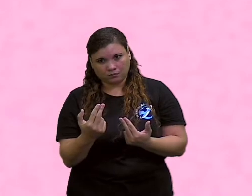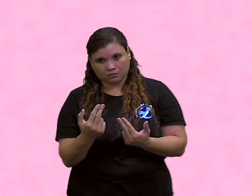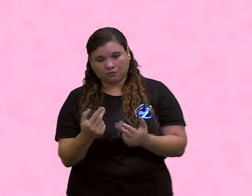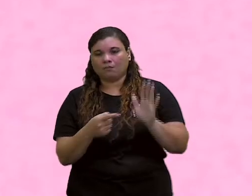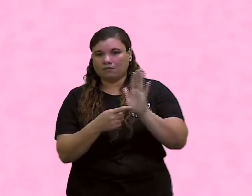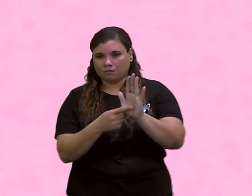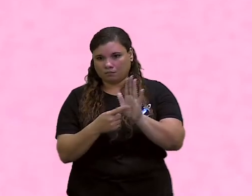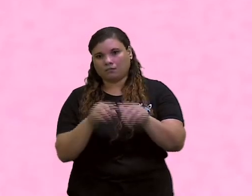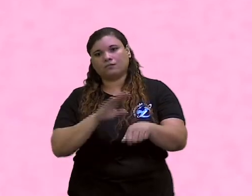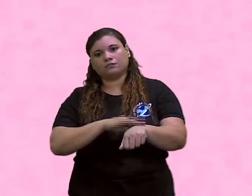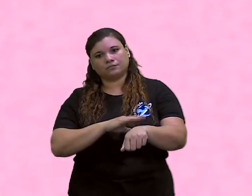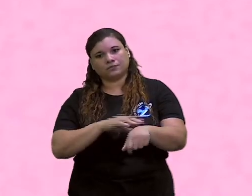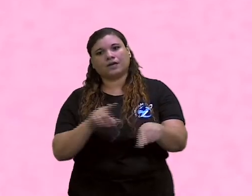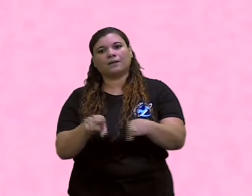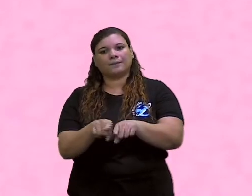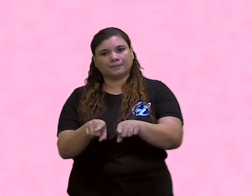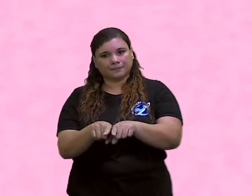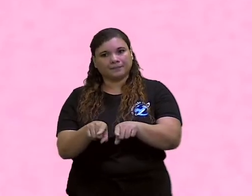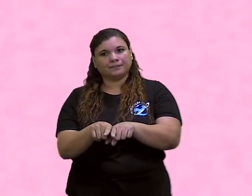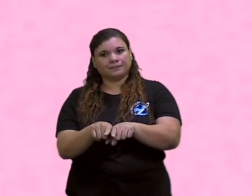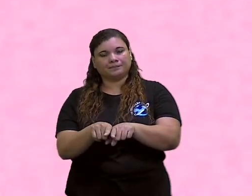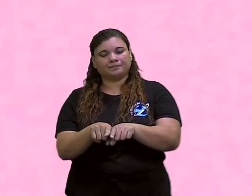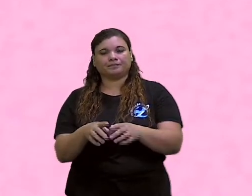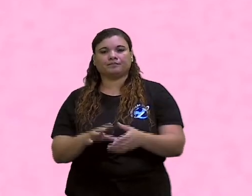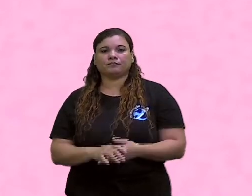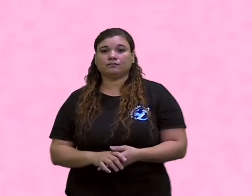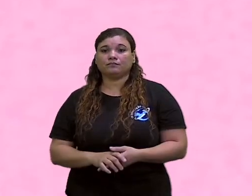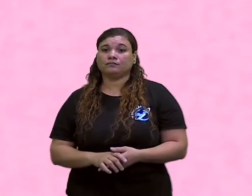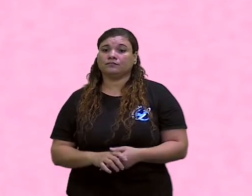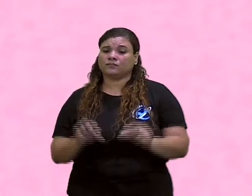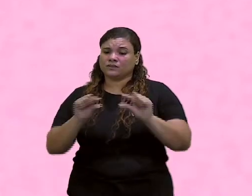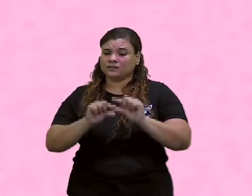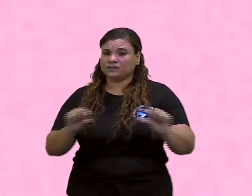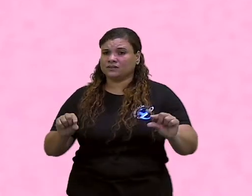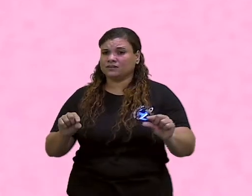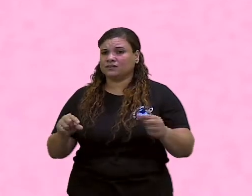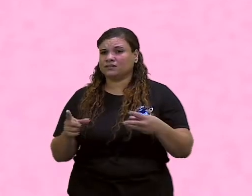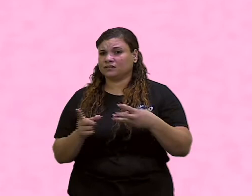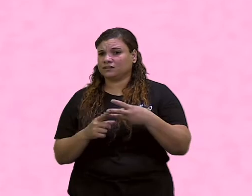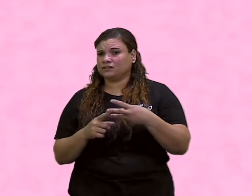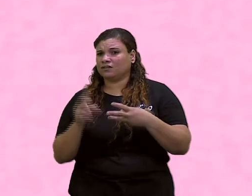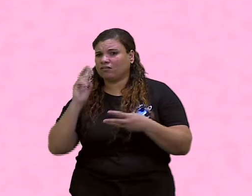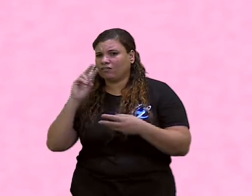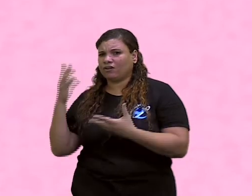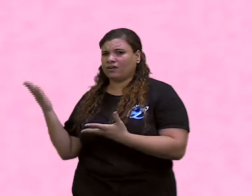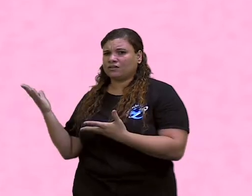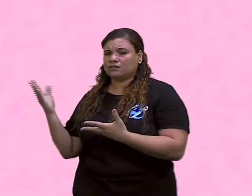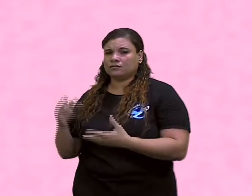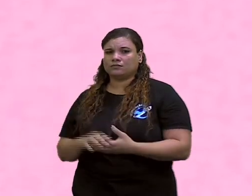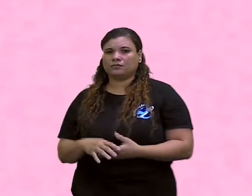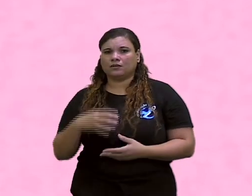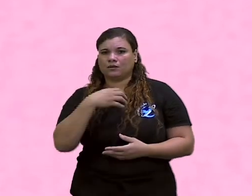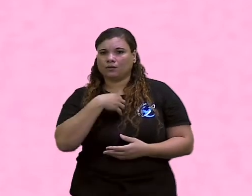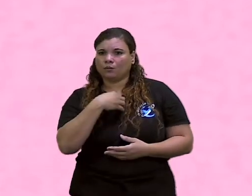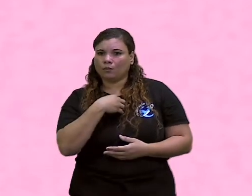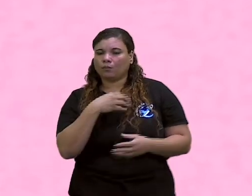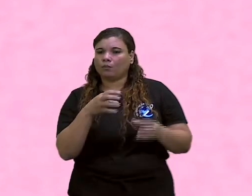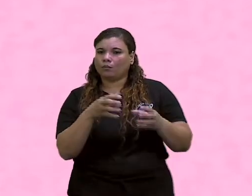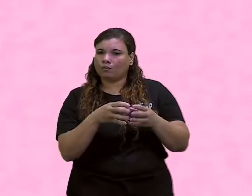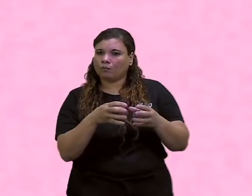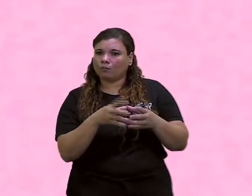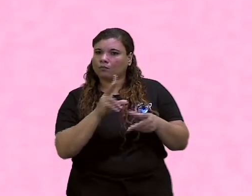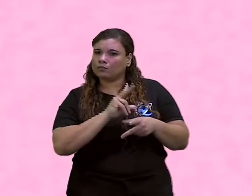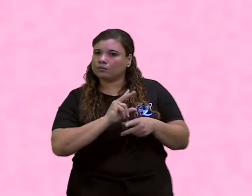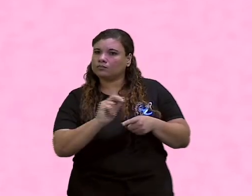aí. E ele também pode aparecer no final, como foi o exemplo anterior, né? Meu time venceu um campeonato após